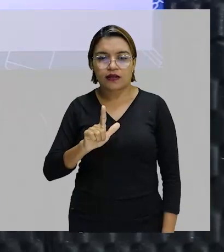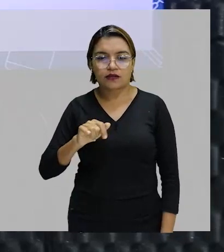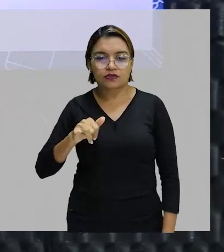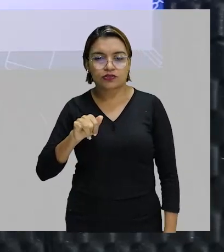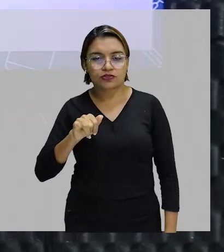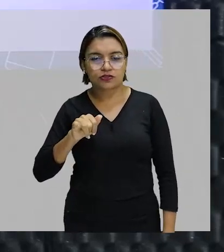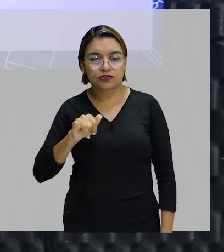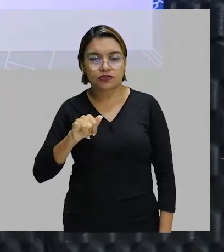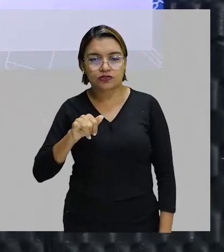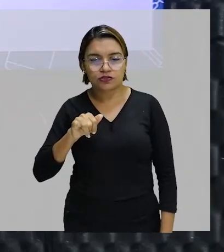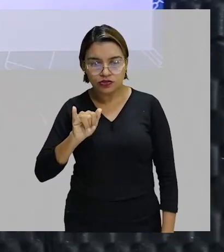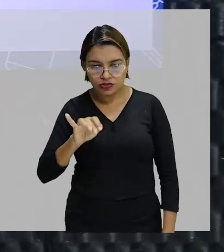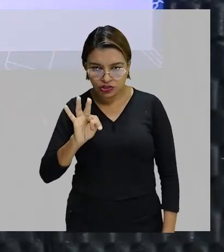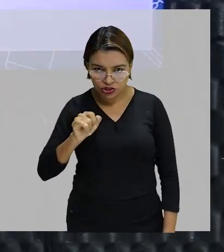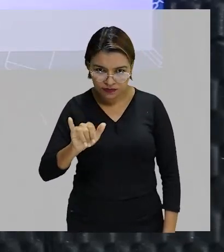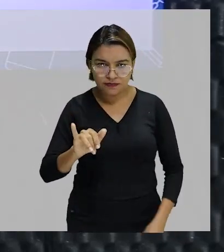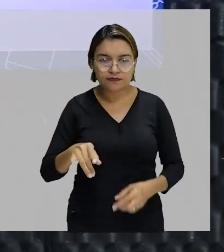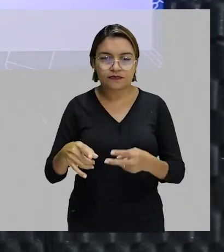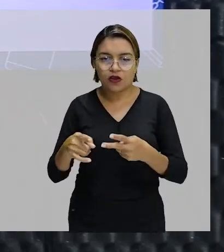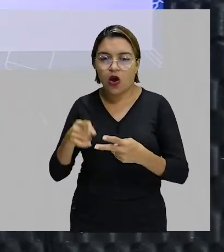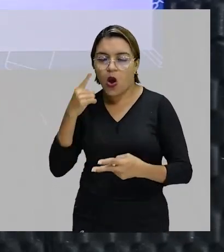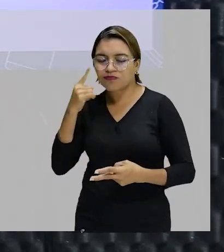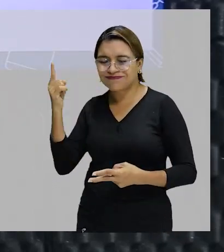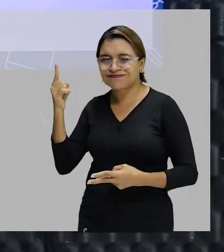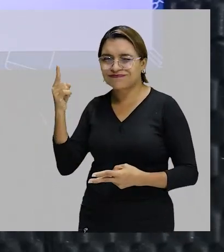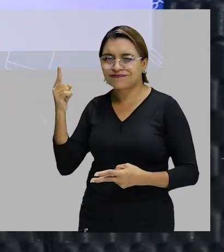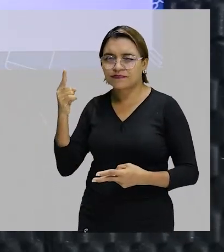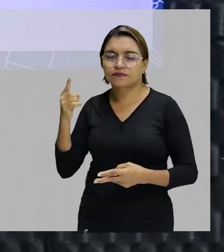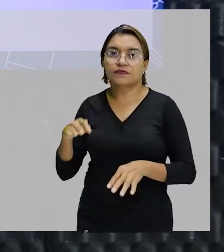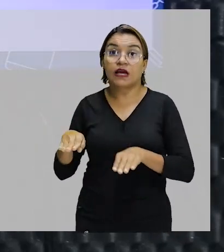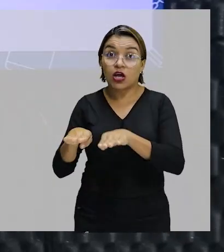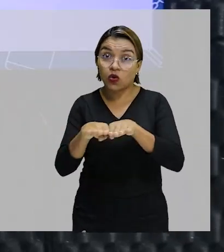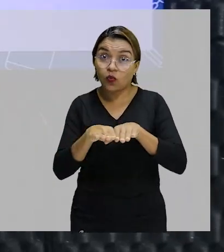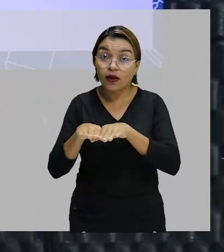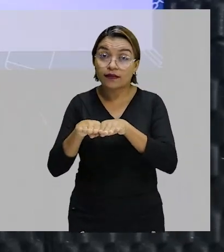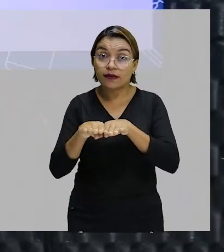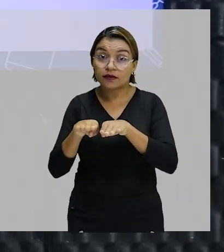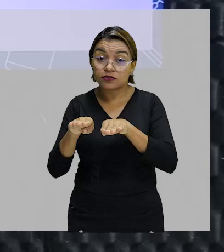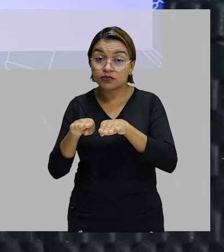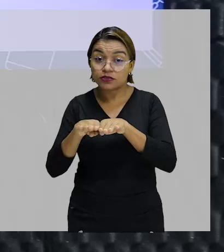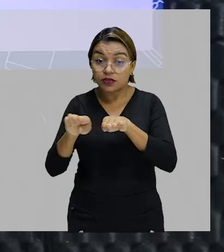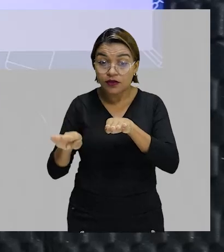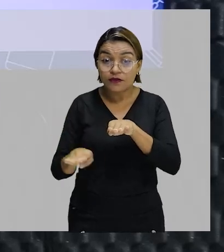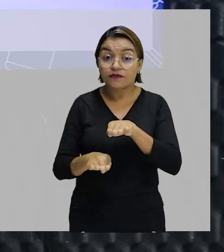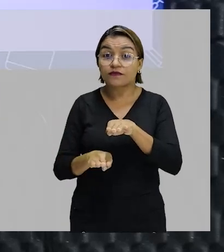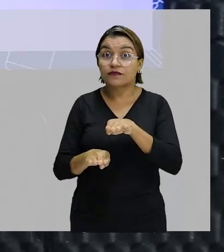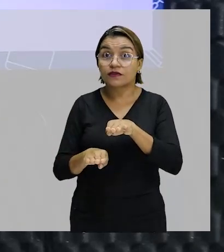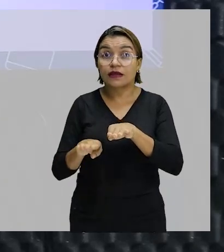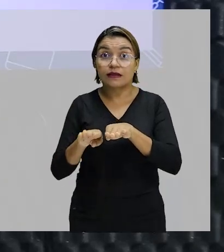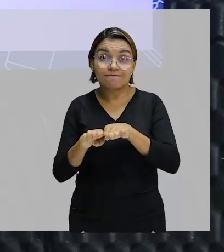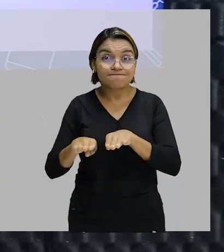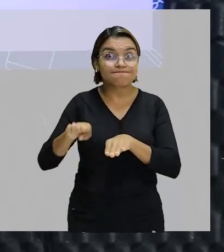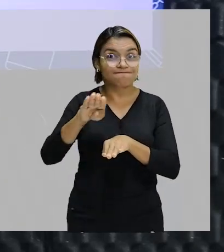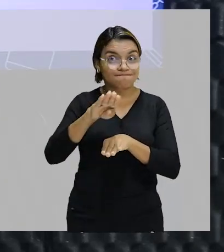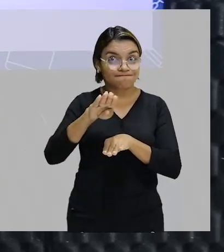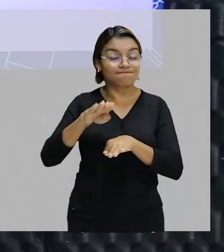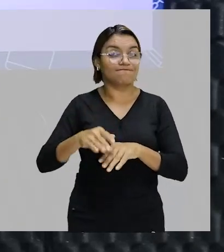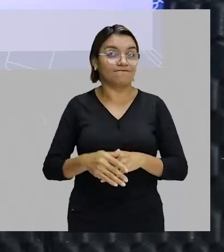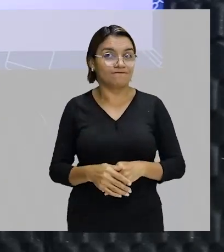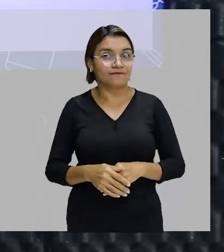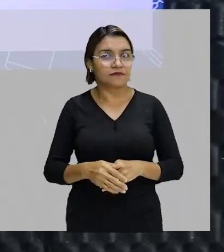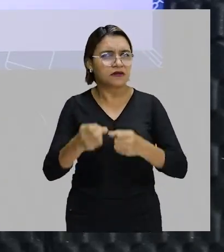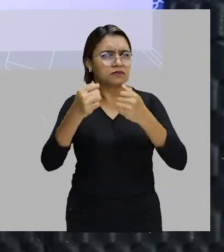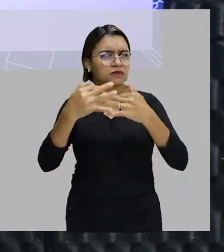inferiority and superiority. Igualdade, inferioridade ou superioridade. O que quer dizer isso? Quando você